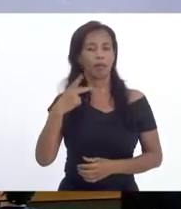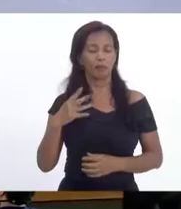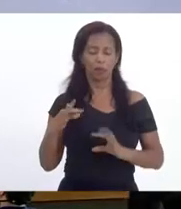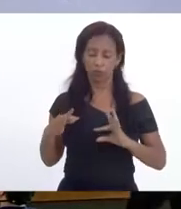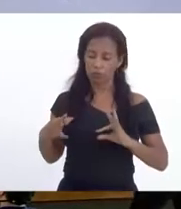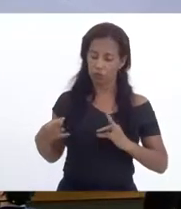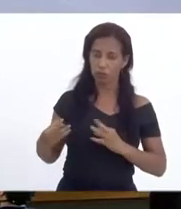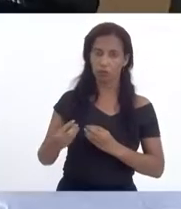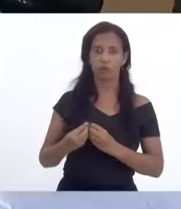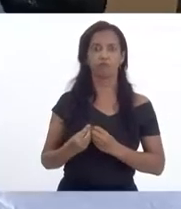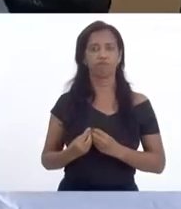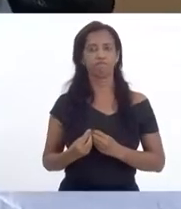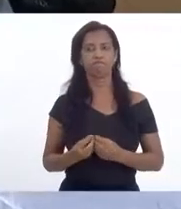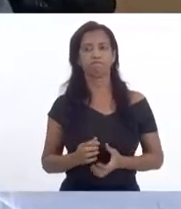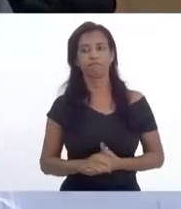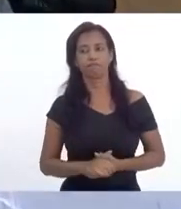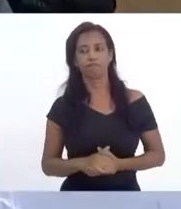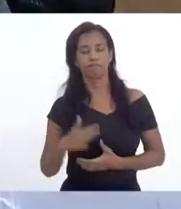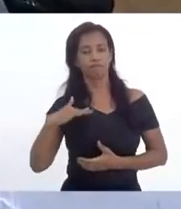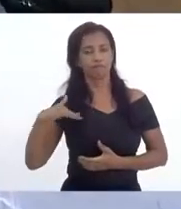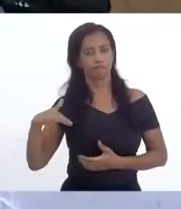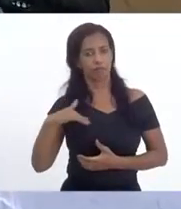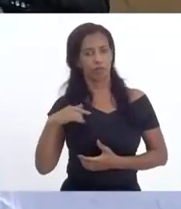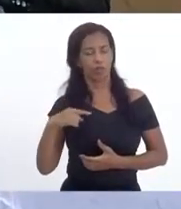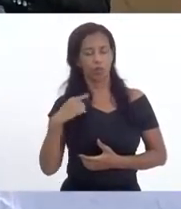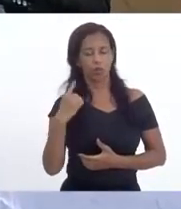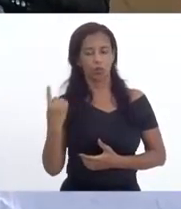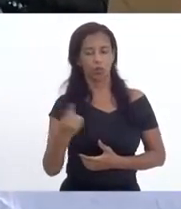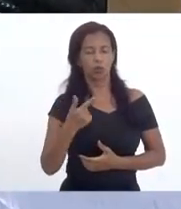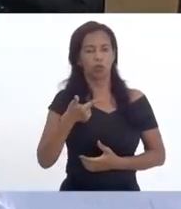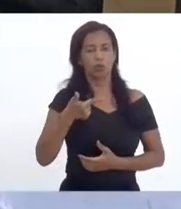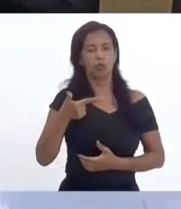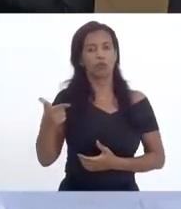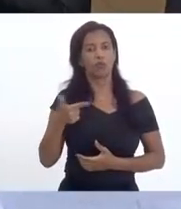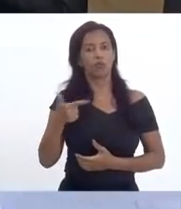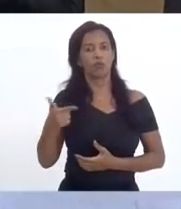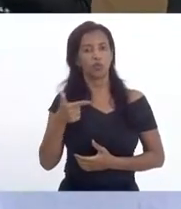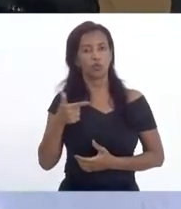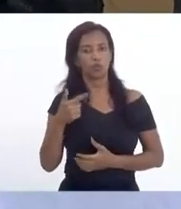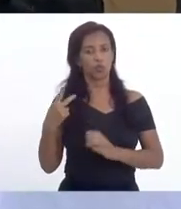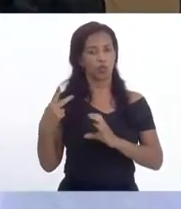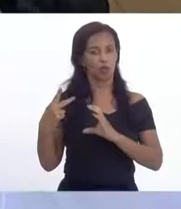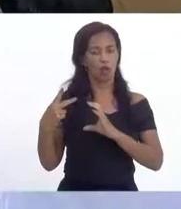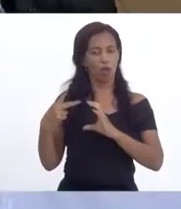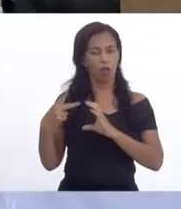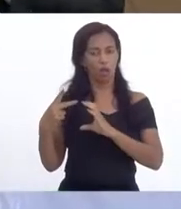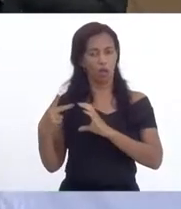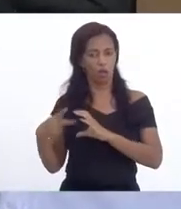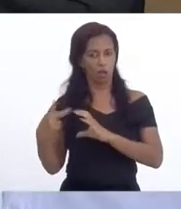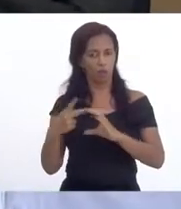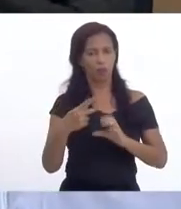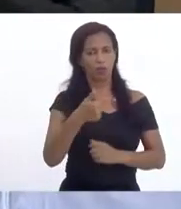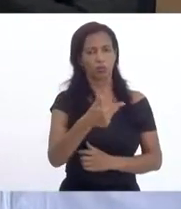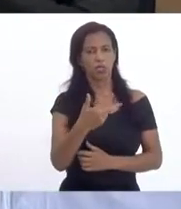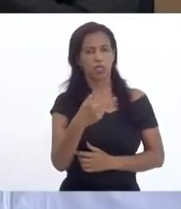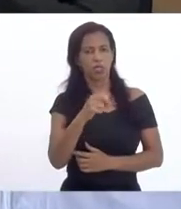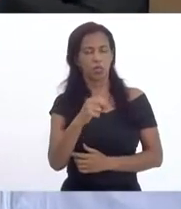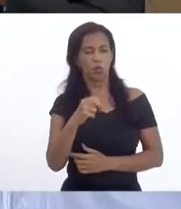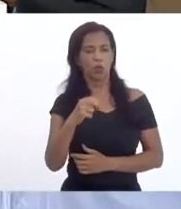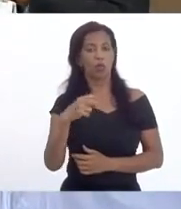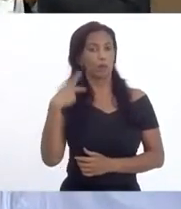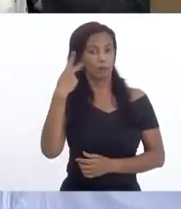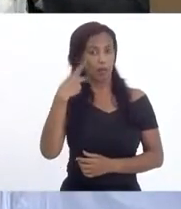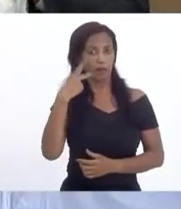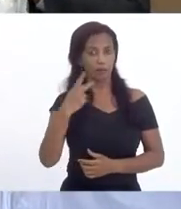interregional, nós somos compostos de 22 câmaras municipais, são cerca de 250